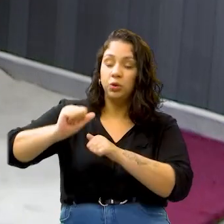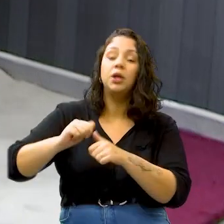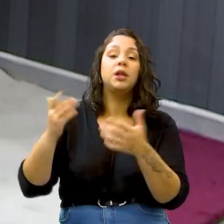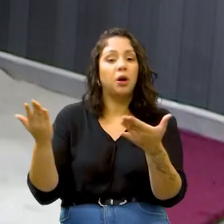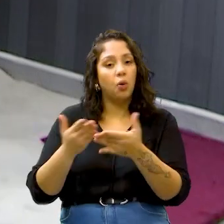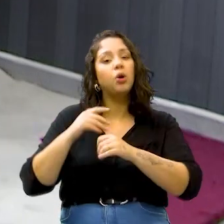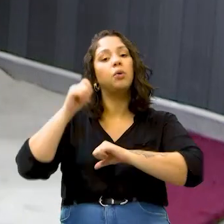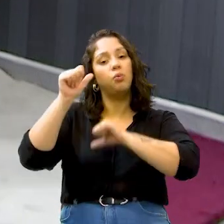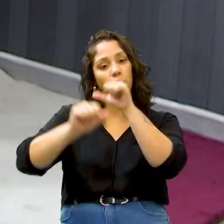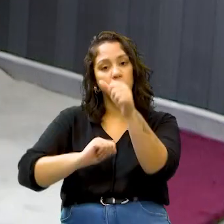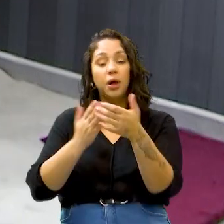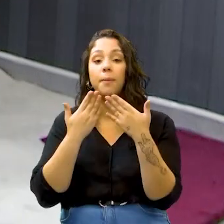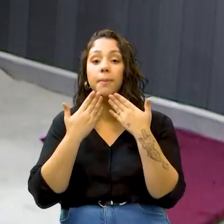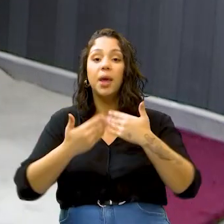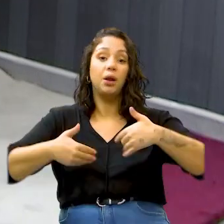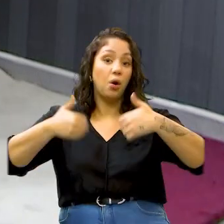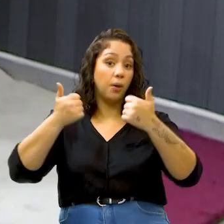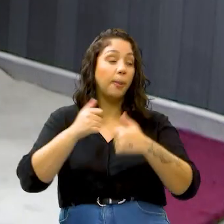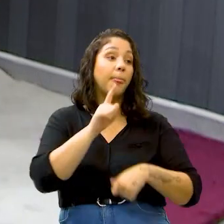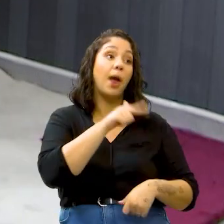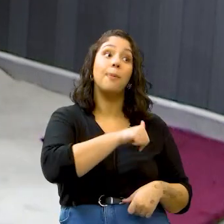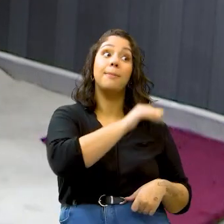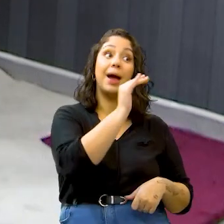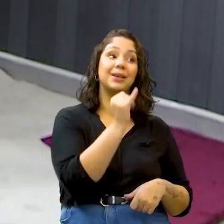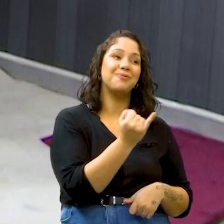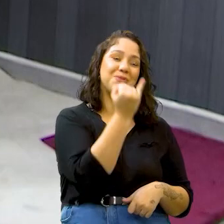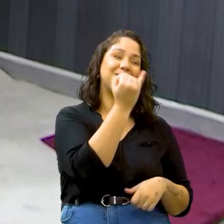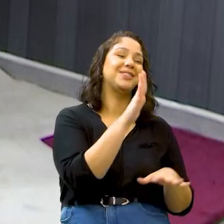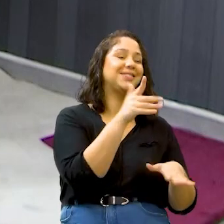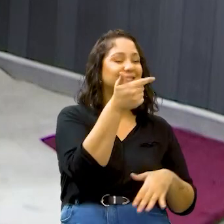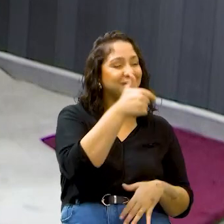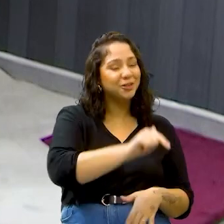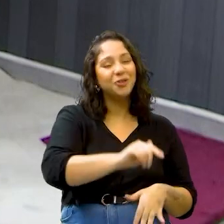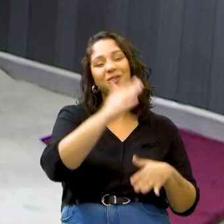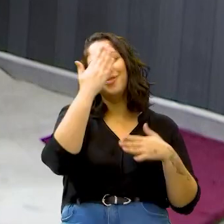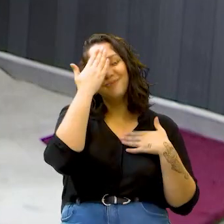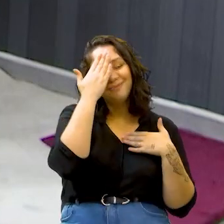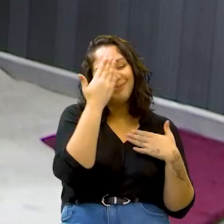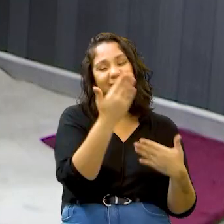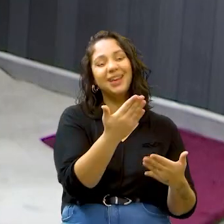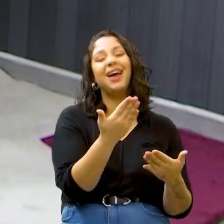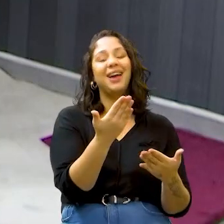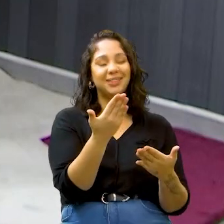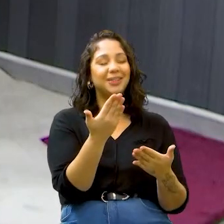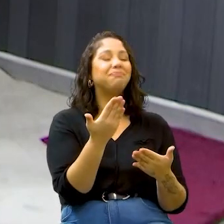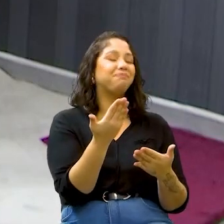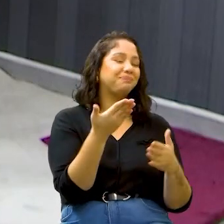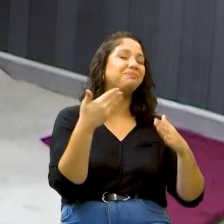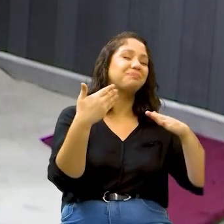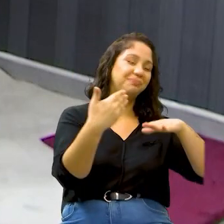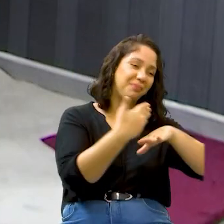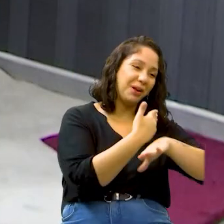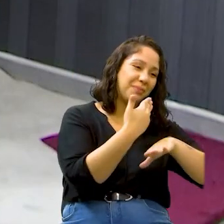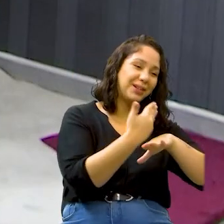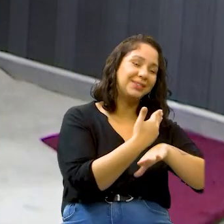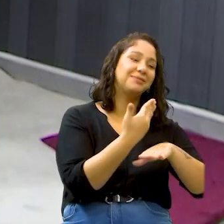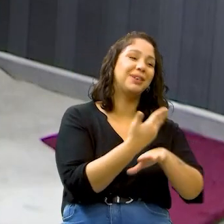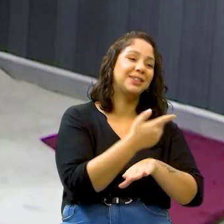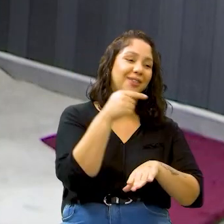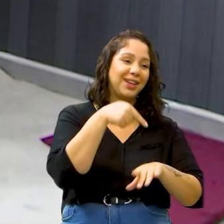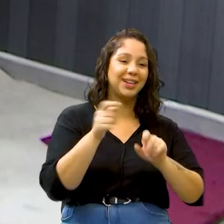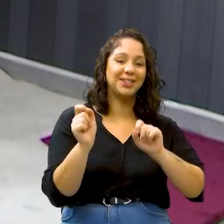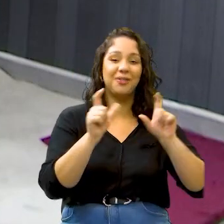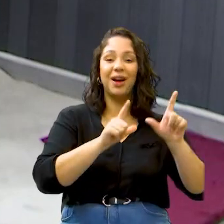nos últimos anos e eu tenho certeza que ela está mudando para melhor isso é o mais importante mais uma vez Professor Muito obrigado pela sua